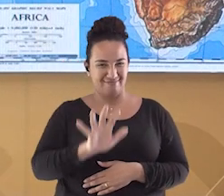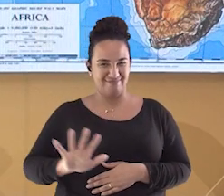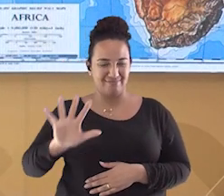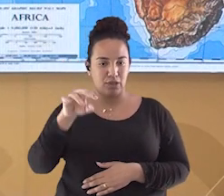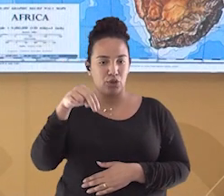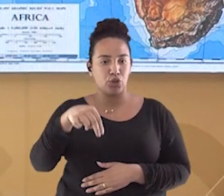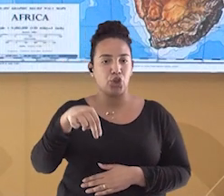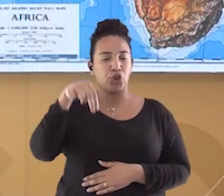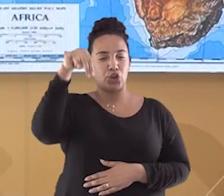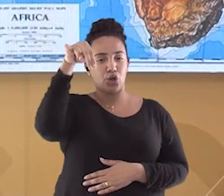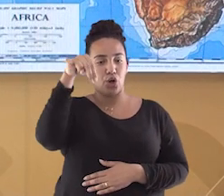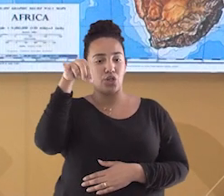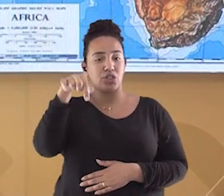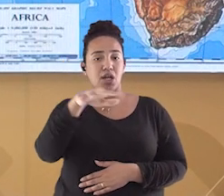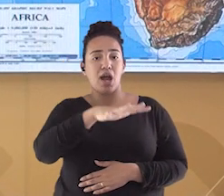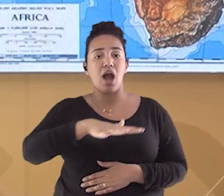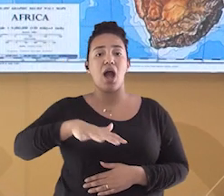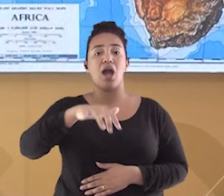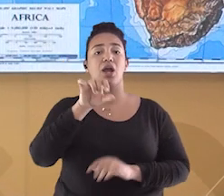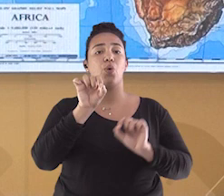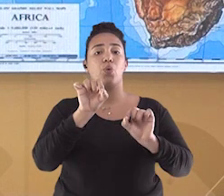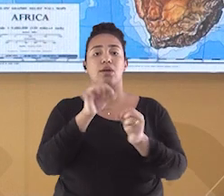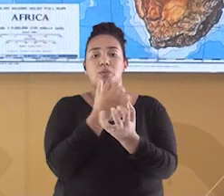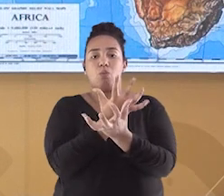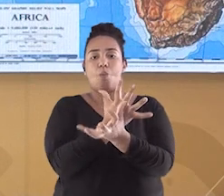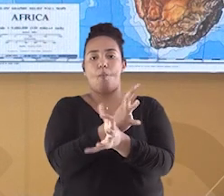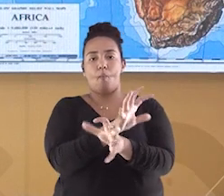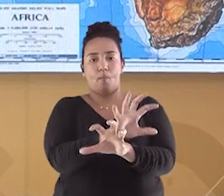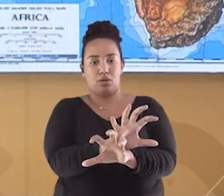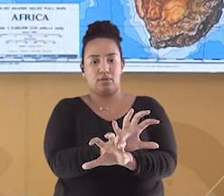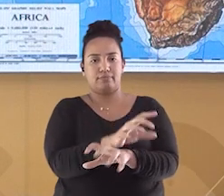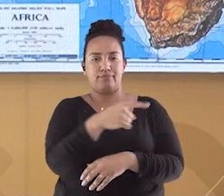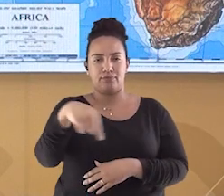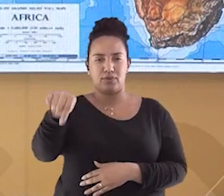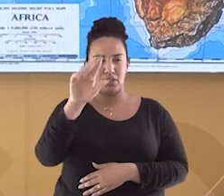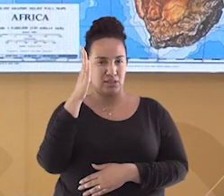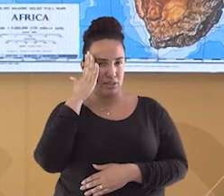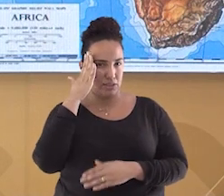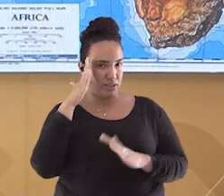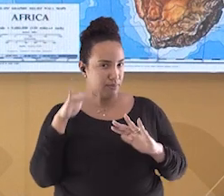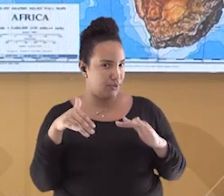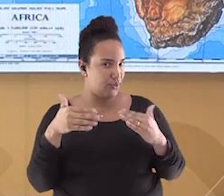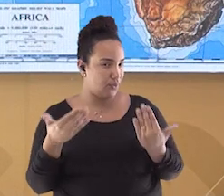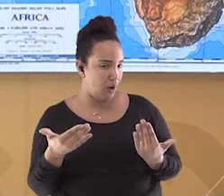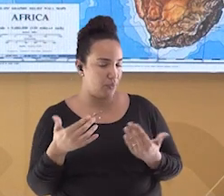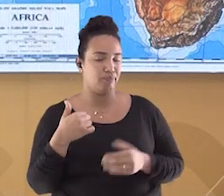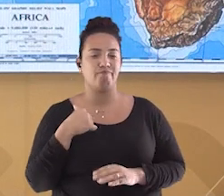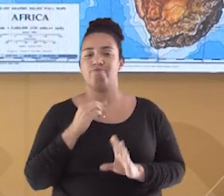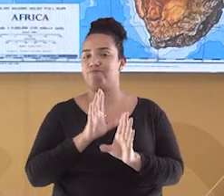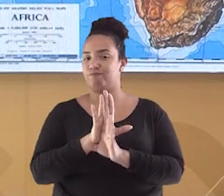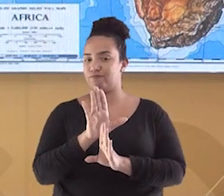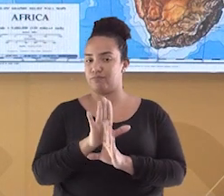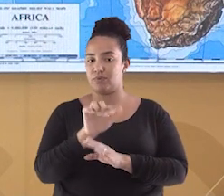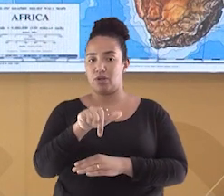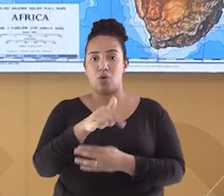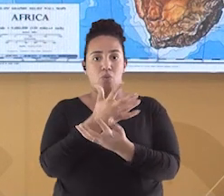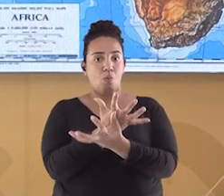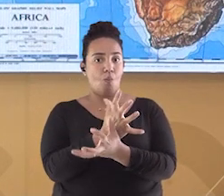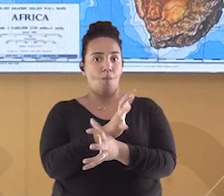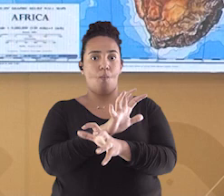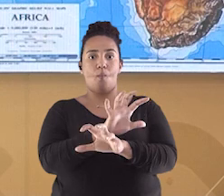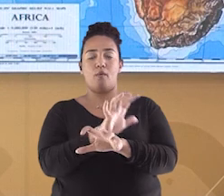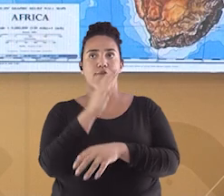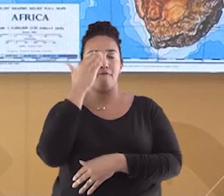continente está presente uma área de deserto. Você sabe qual é? Vou dar uma dica. É um dos